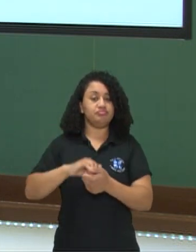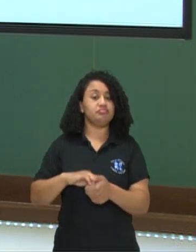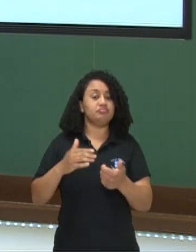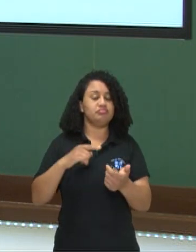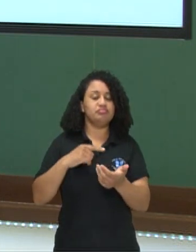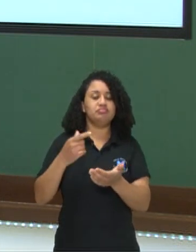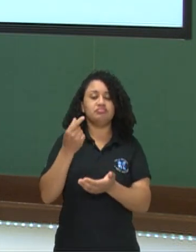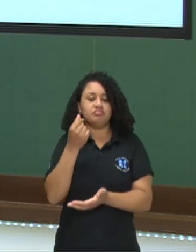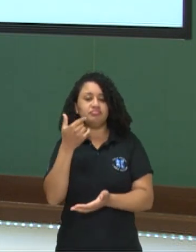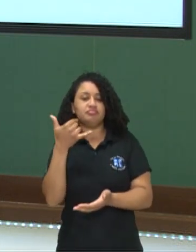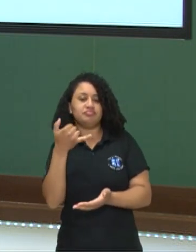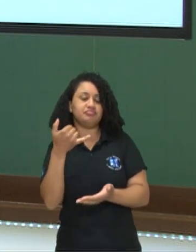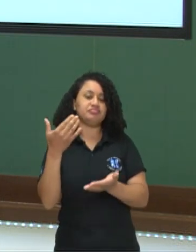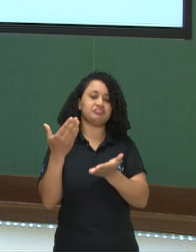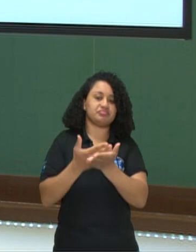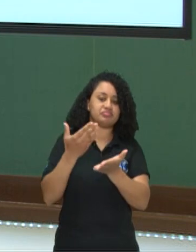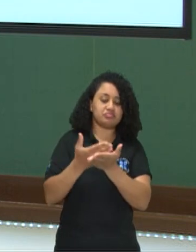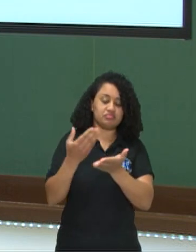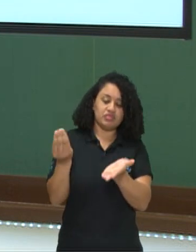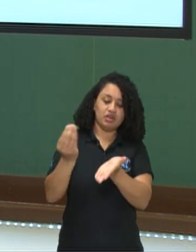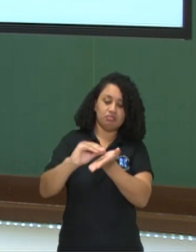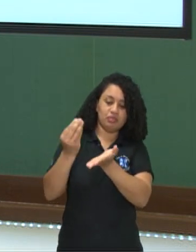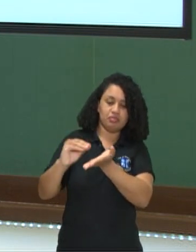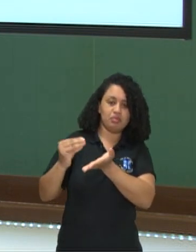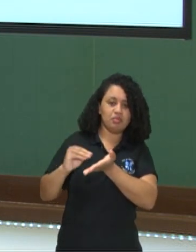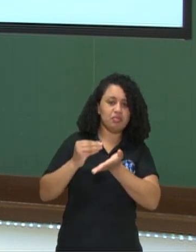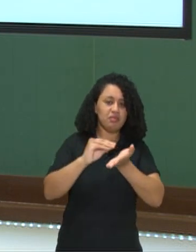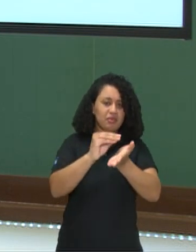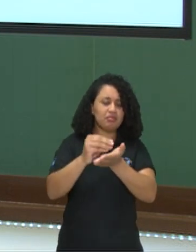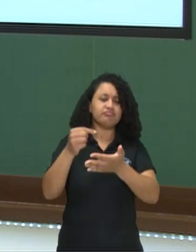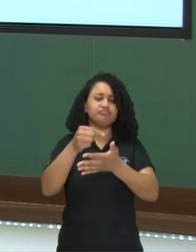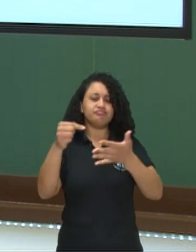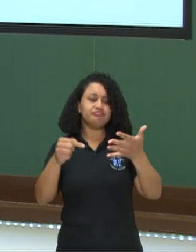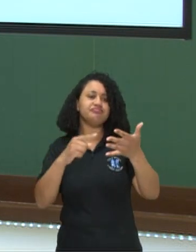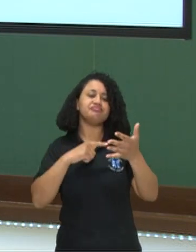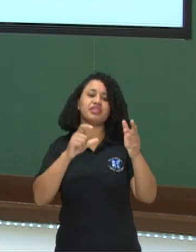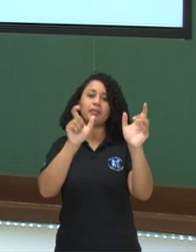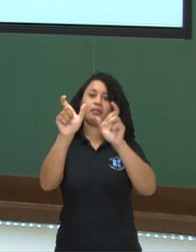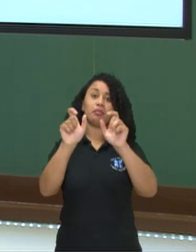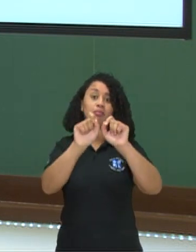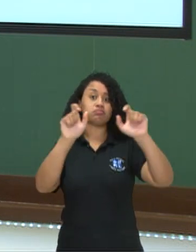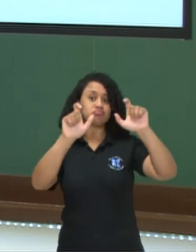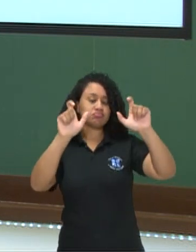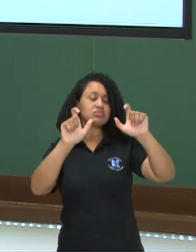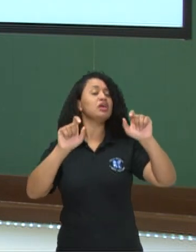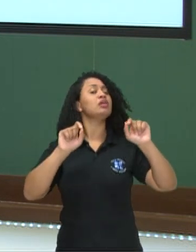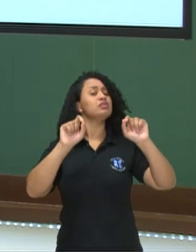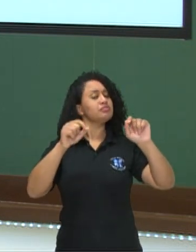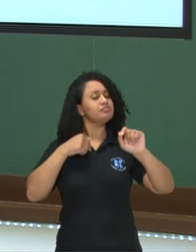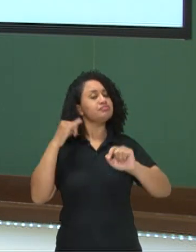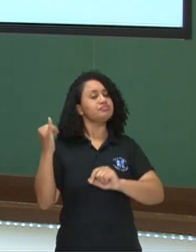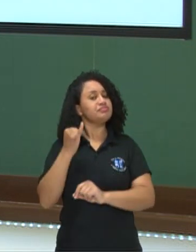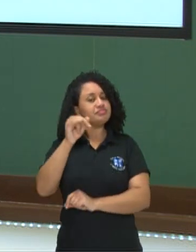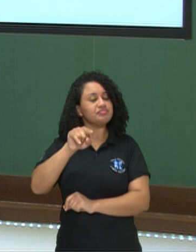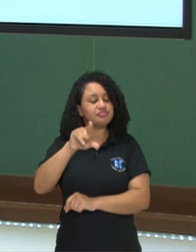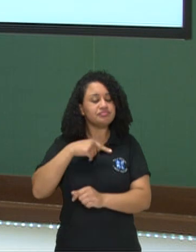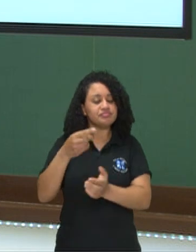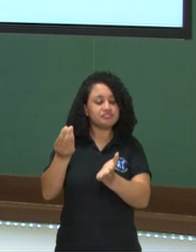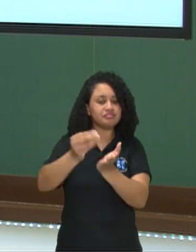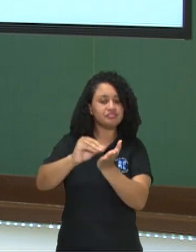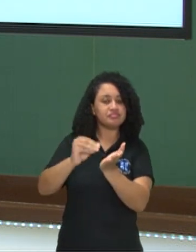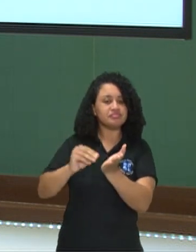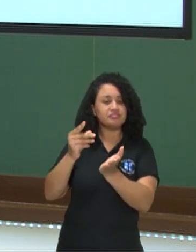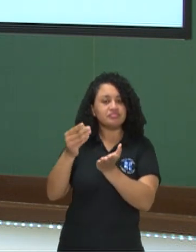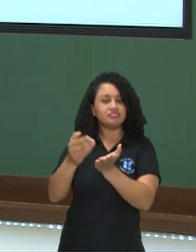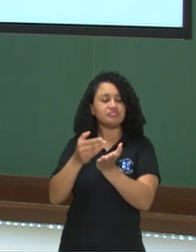seu lápis, caderno, caneta, faça anotações de elementos destacados em negrito, importantes para você ter anotação no seu caderno